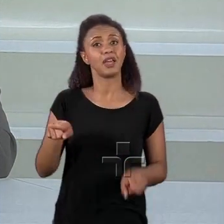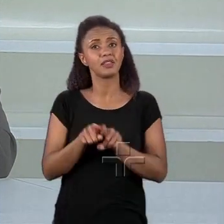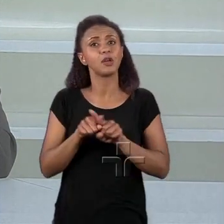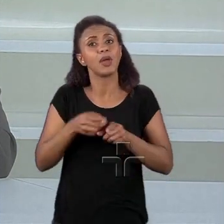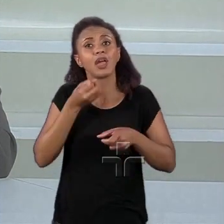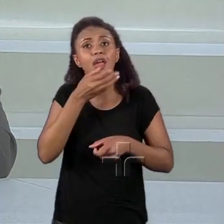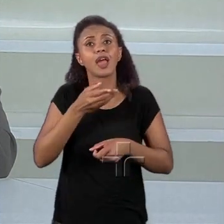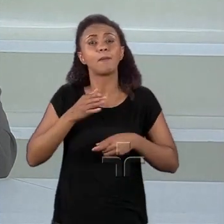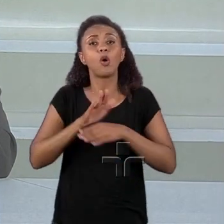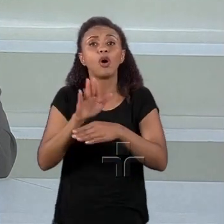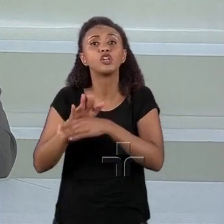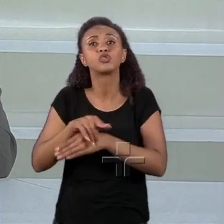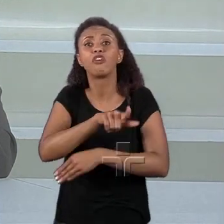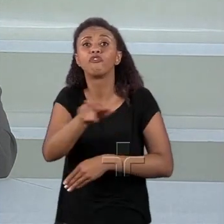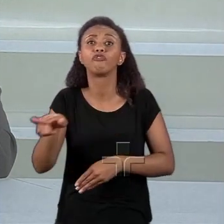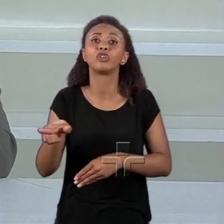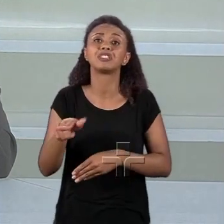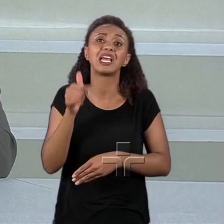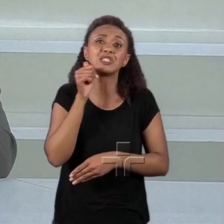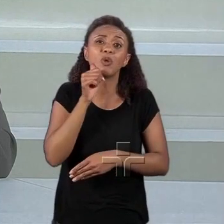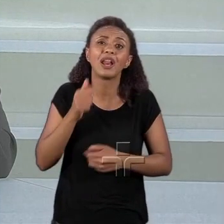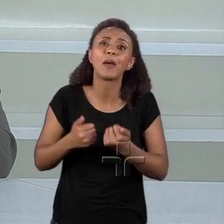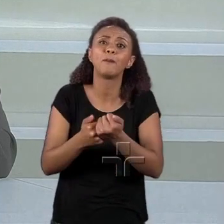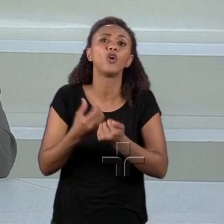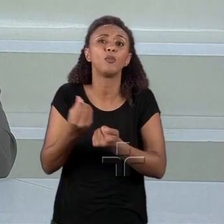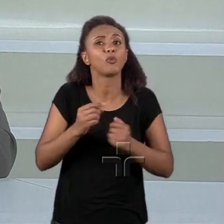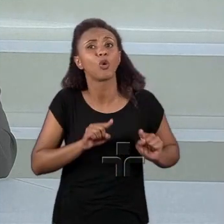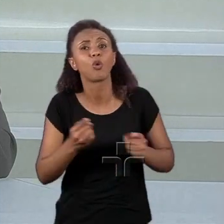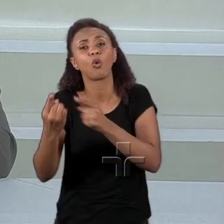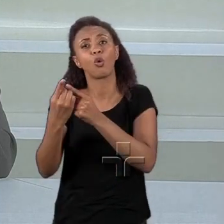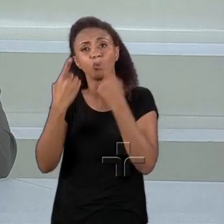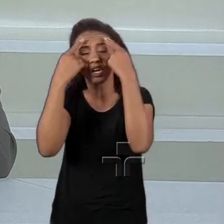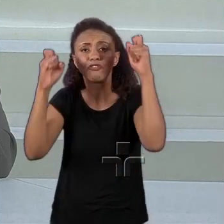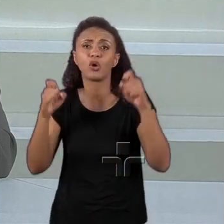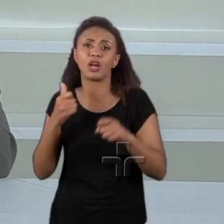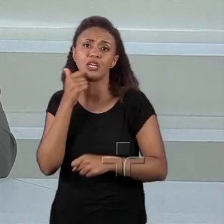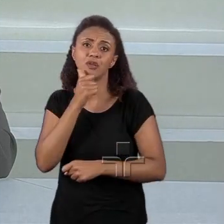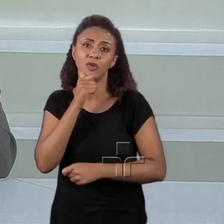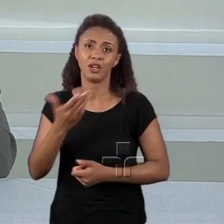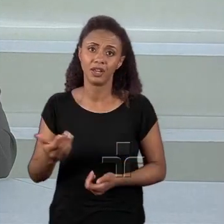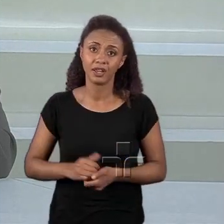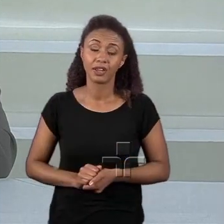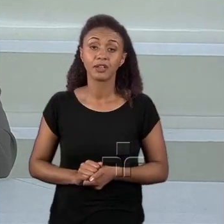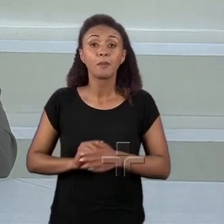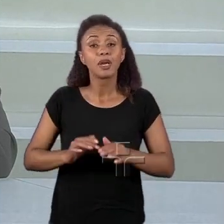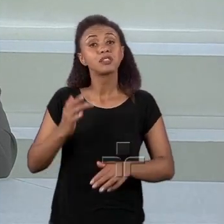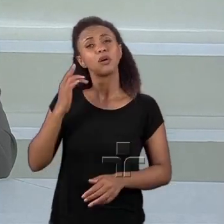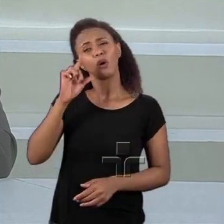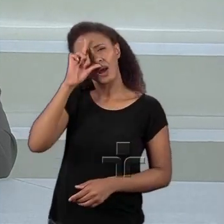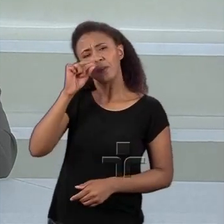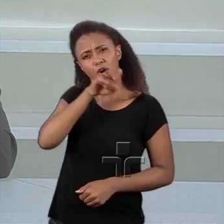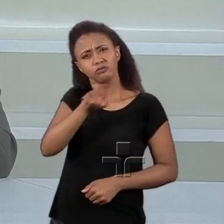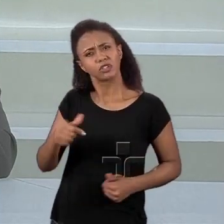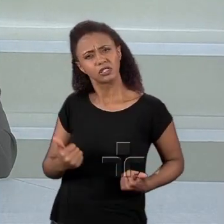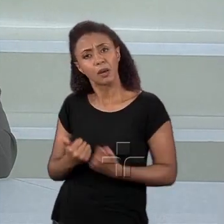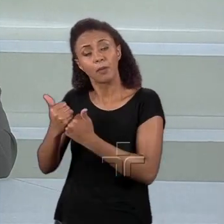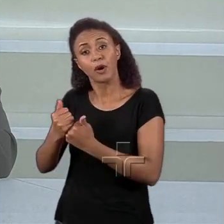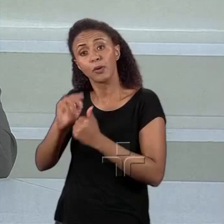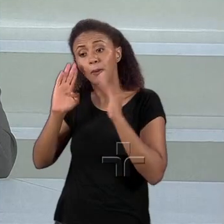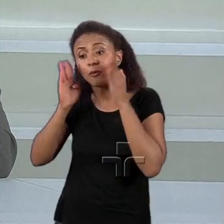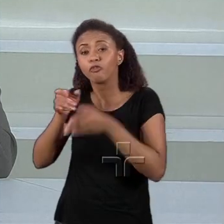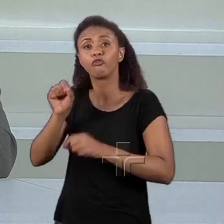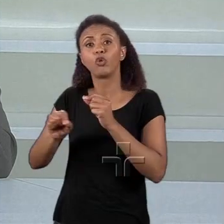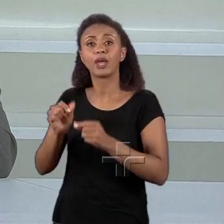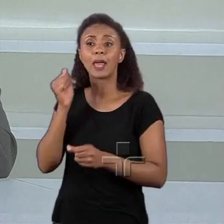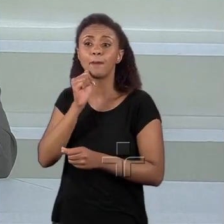mulheres, que é a pior doença que ataca a sociedade brasileira hoje. Mas é pensando exatamente nessas mulheres que têm câncer e